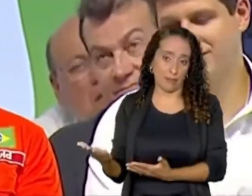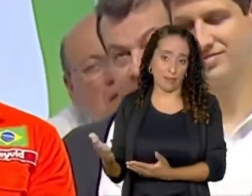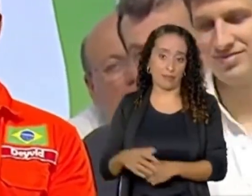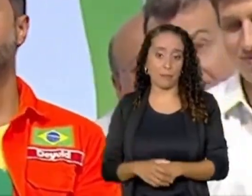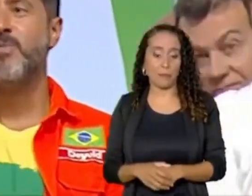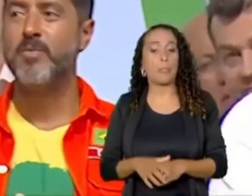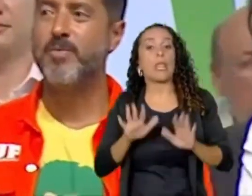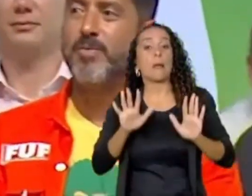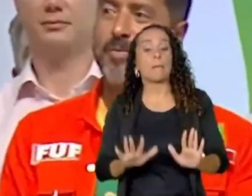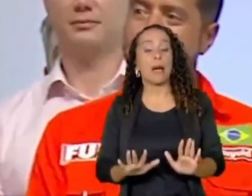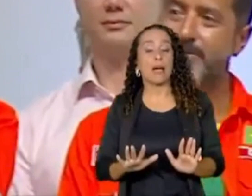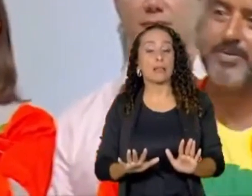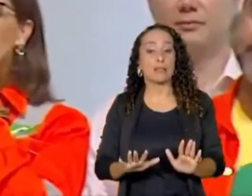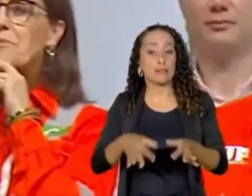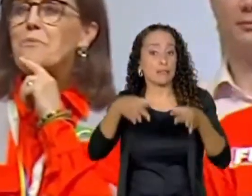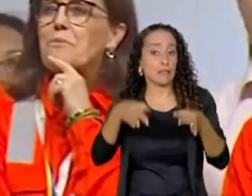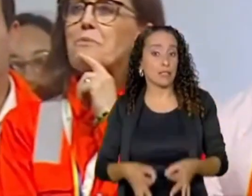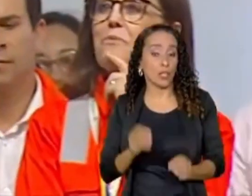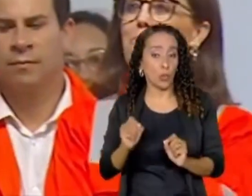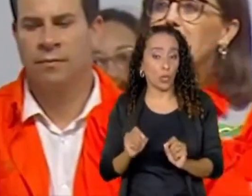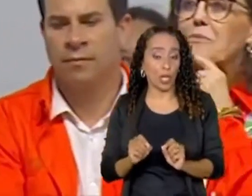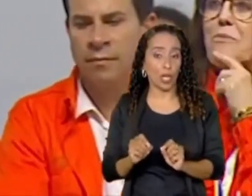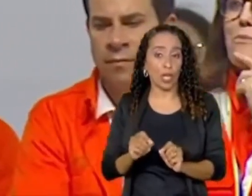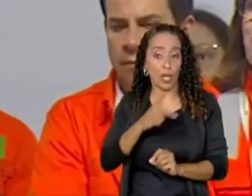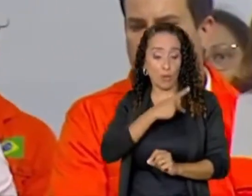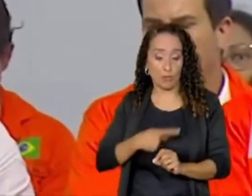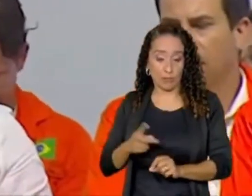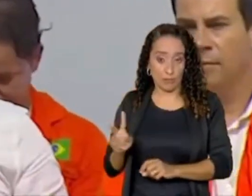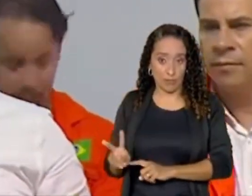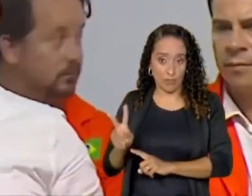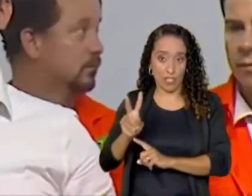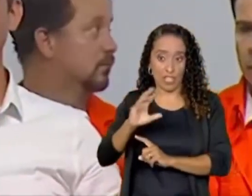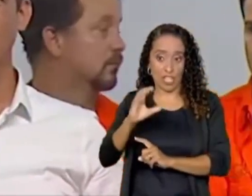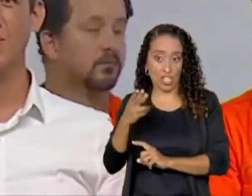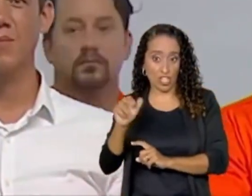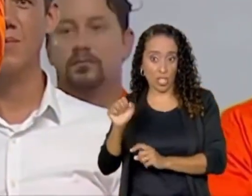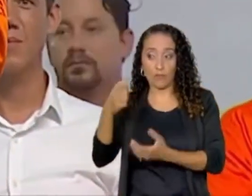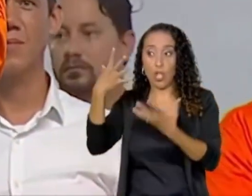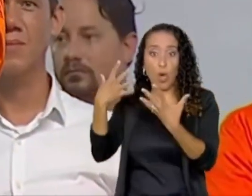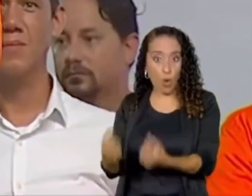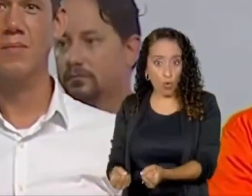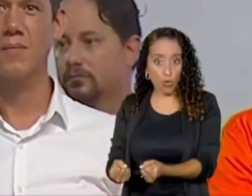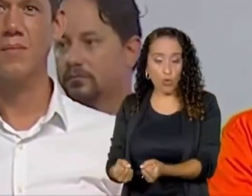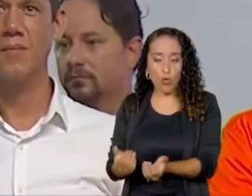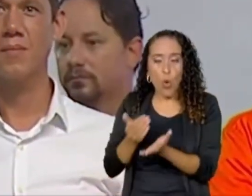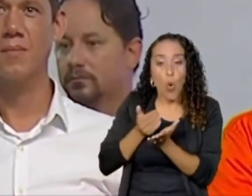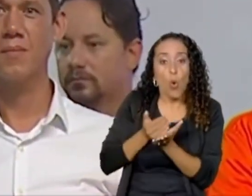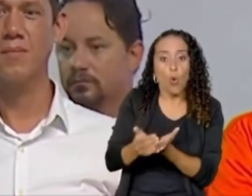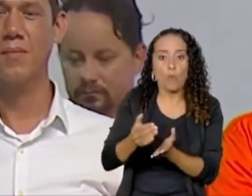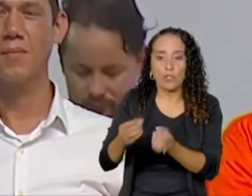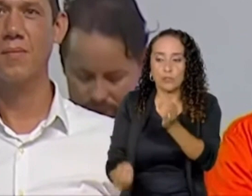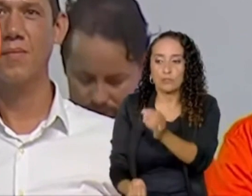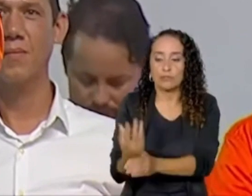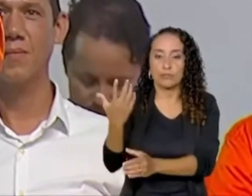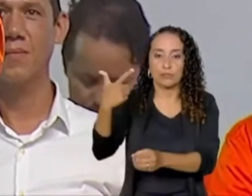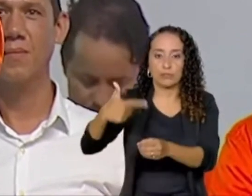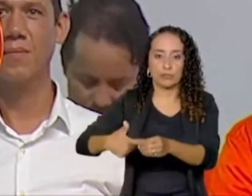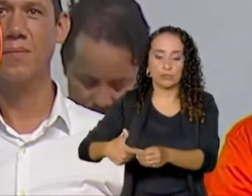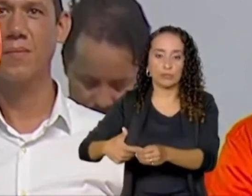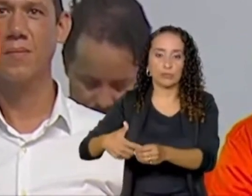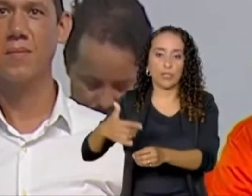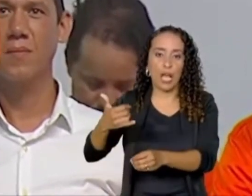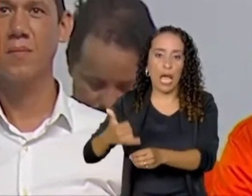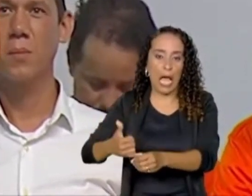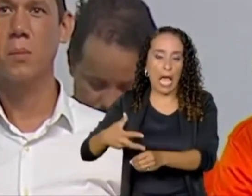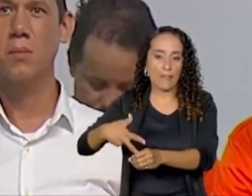dado concreto é que quando o Chaves concordou, a gente resolveu começar essa refinaria. Mas nunca